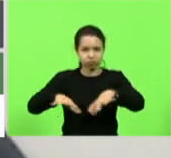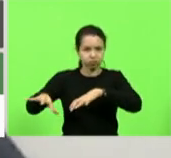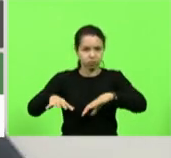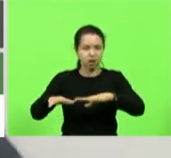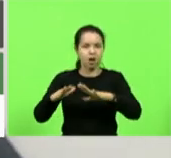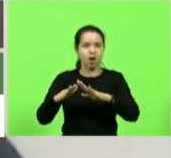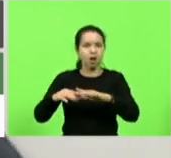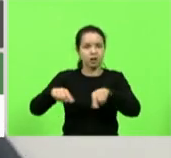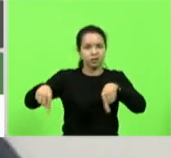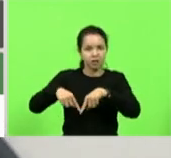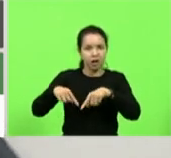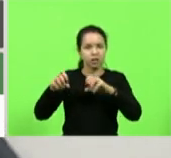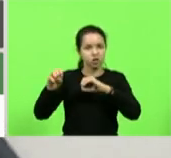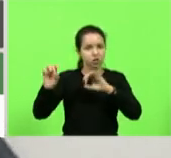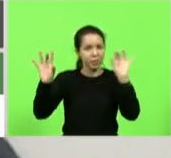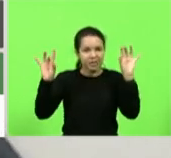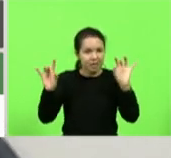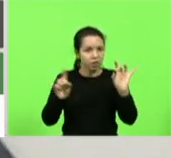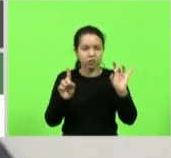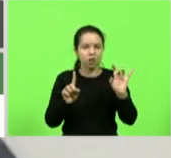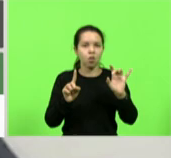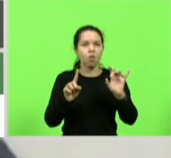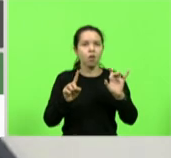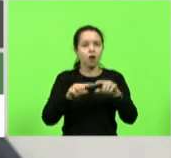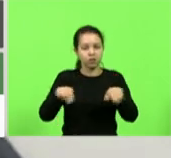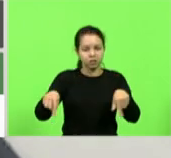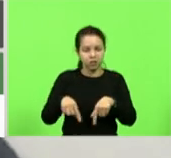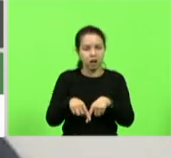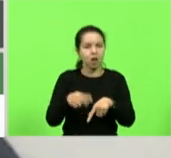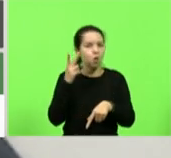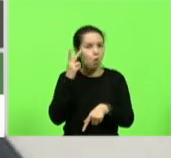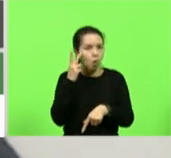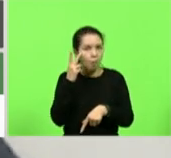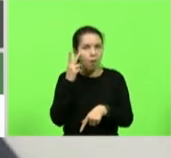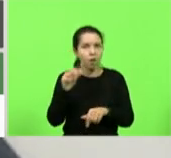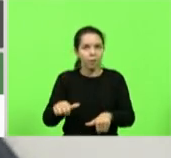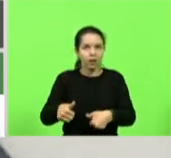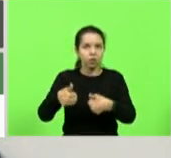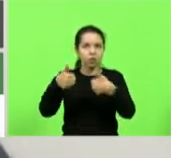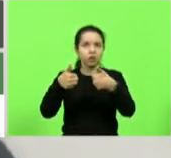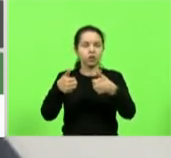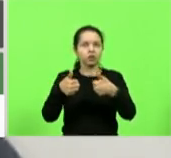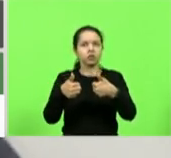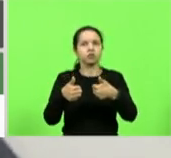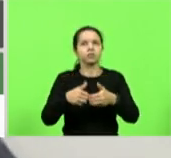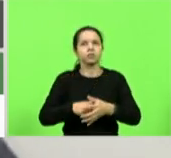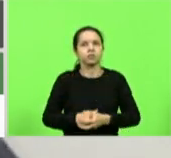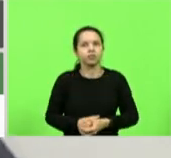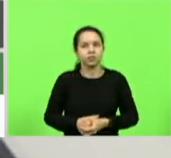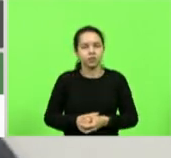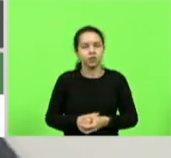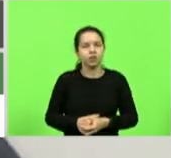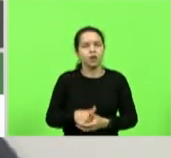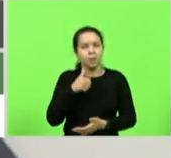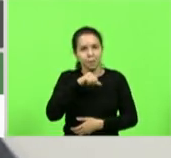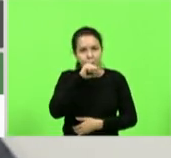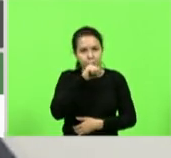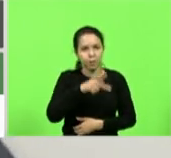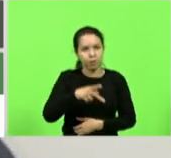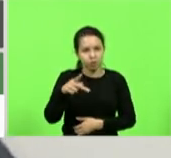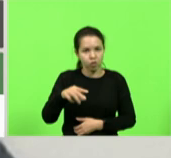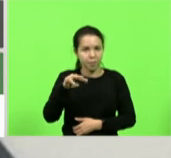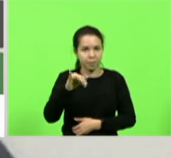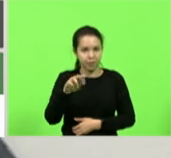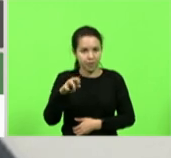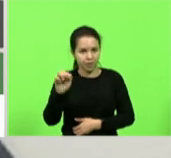em salas comuns e com a melhoria aí com a professora Esther Pilar Grossi, né, mãe da professora Miriam Grossi aí